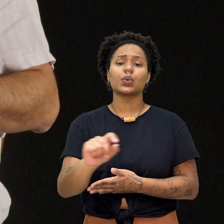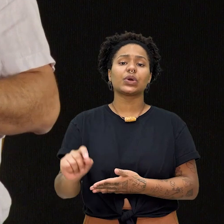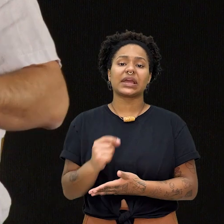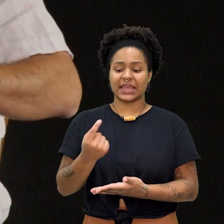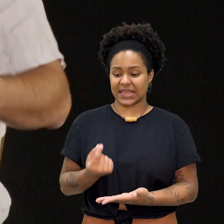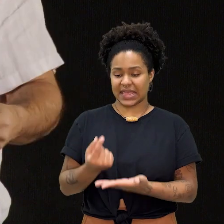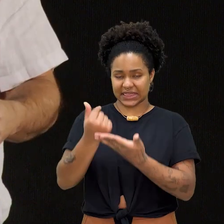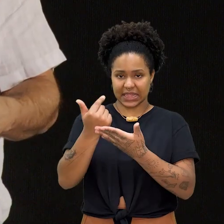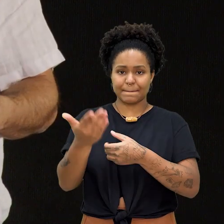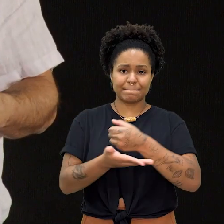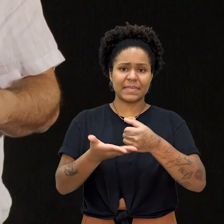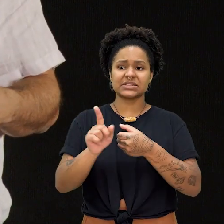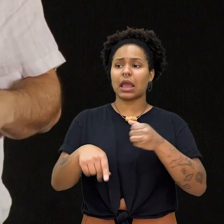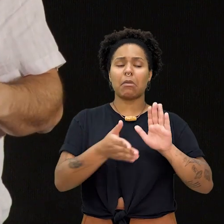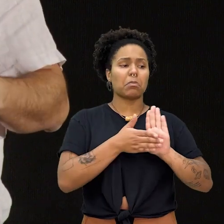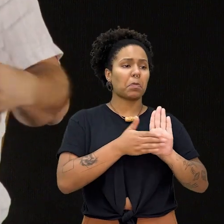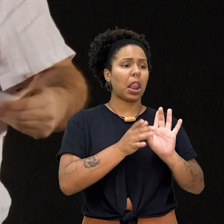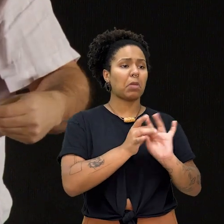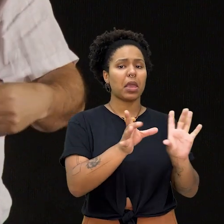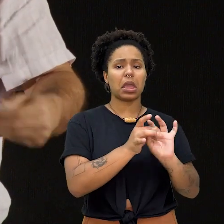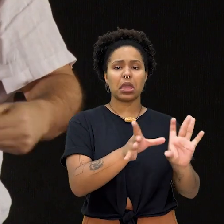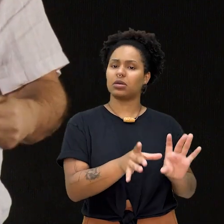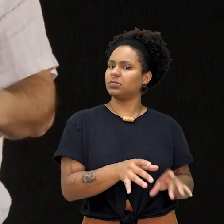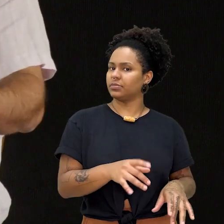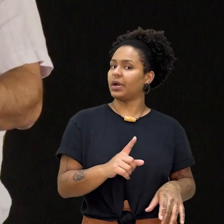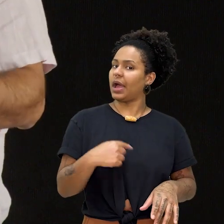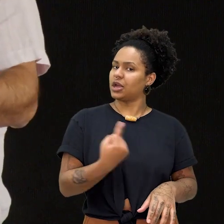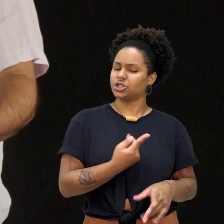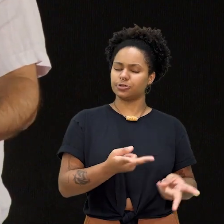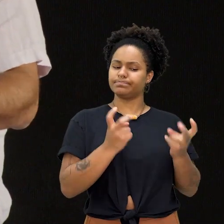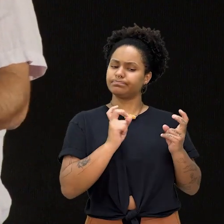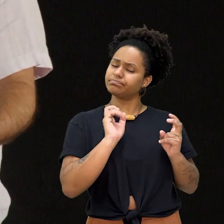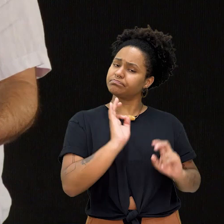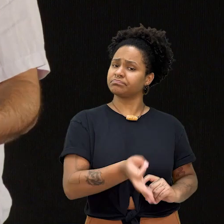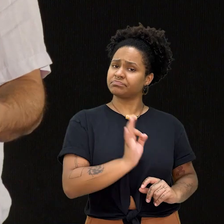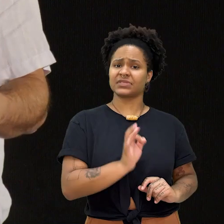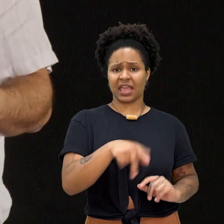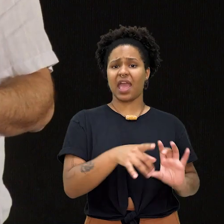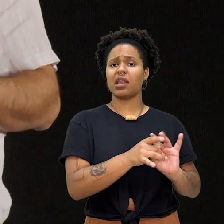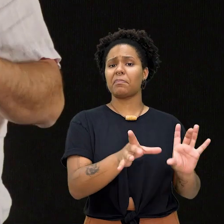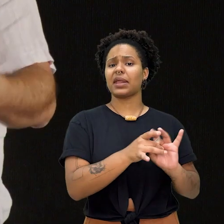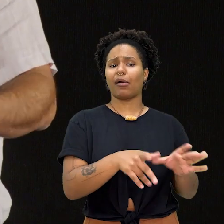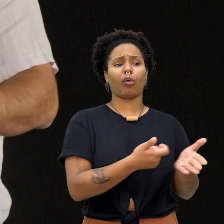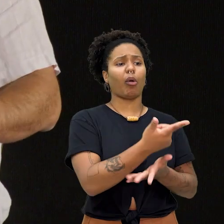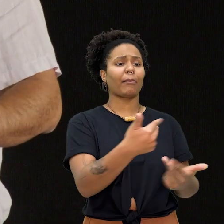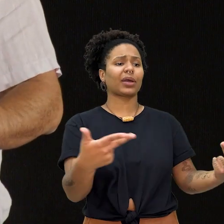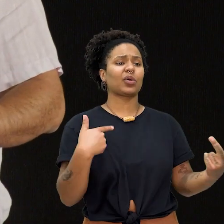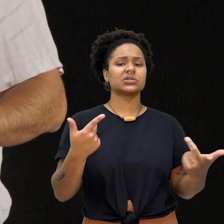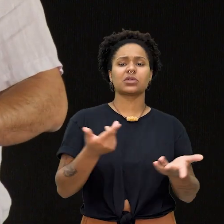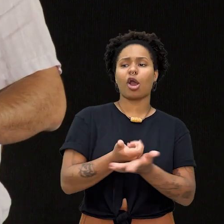renda básica é tida como uma proposta liberal. E a gente, de fato, considera, desse ponto de vista, ela é uma proposta liberal, né? Ela